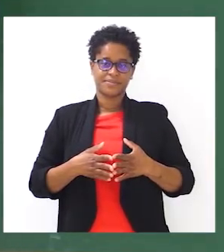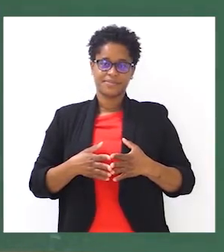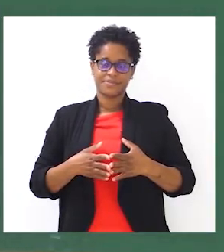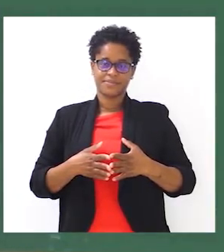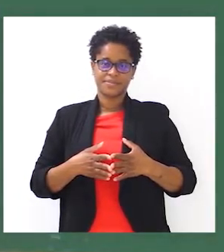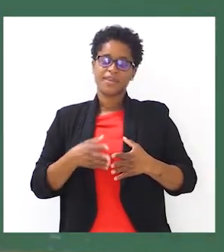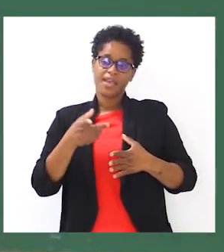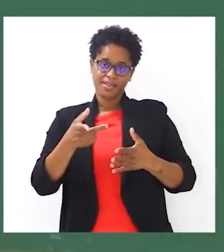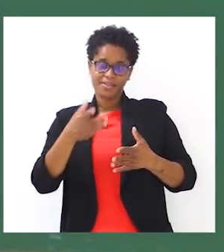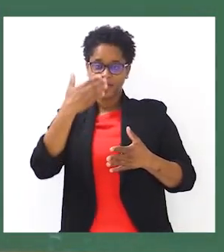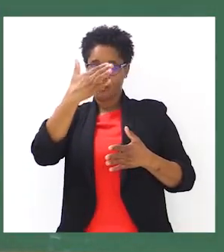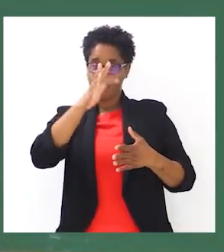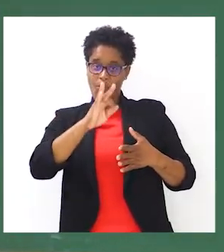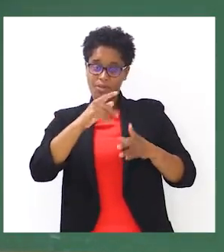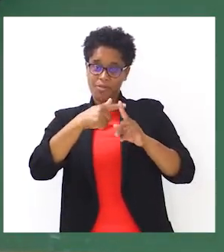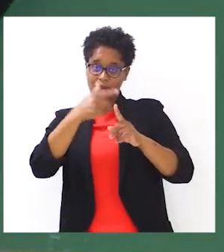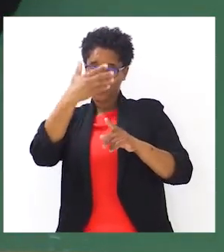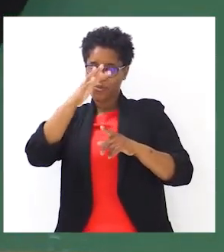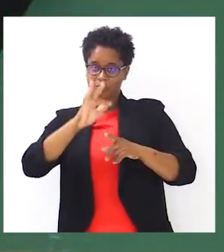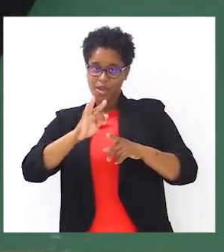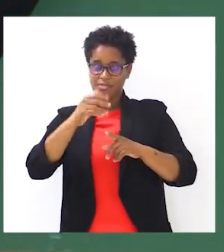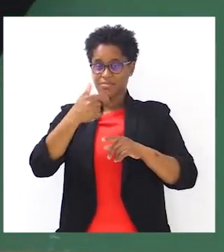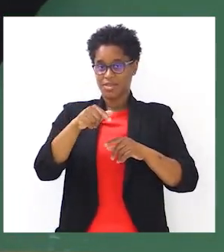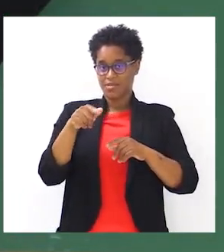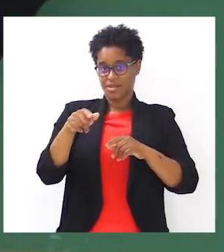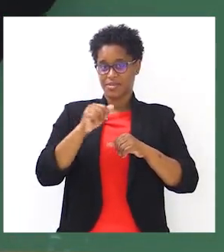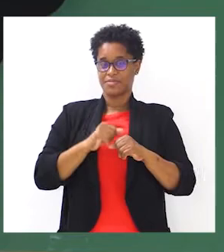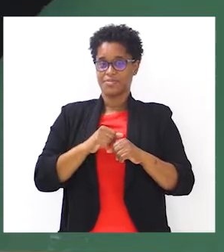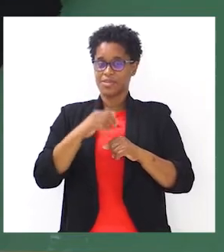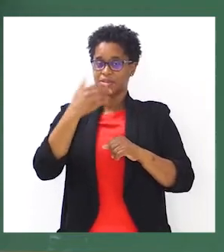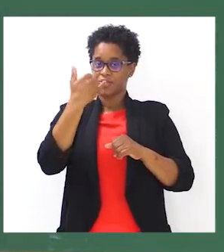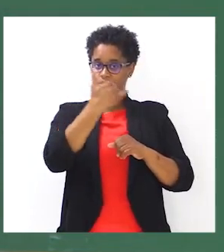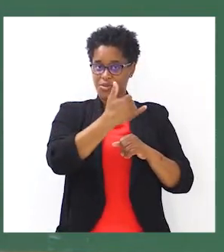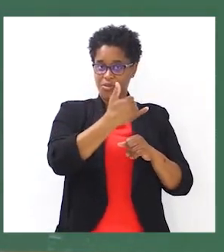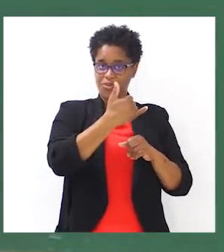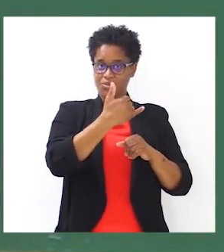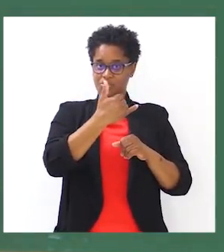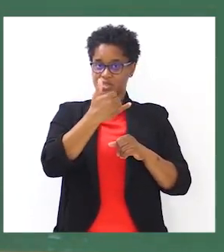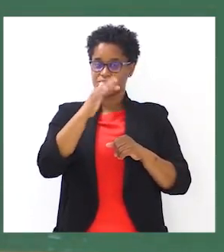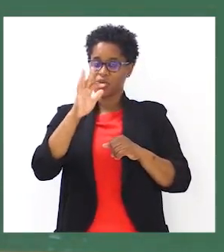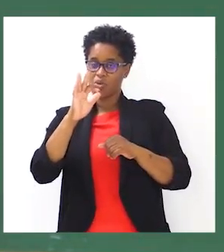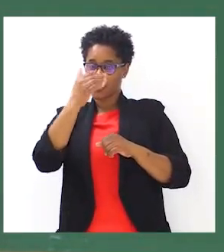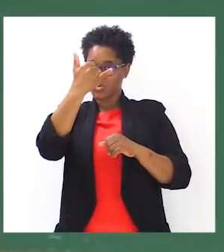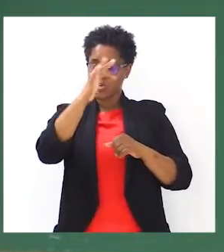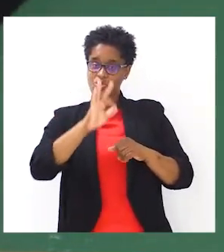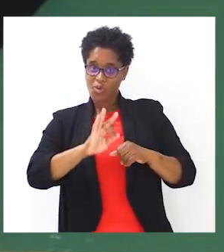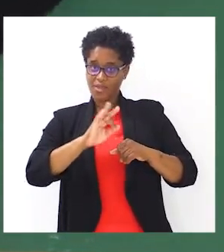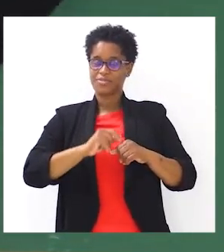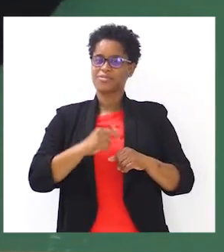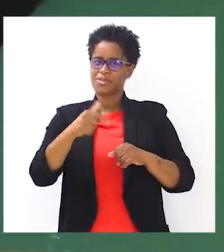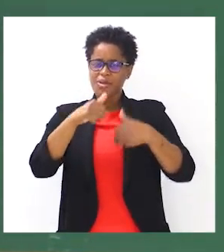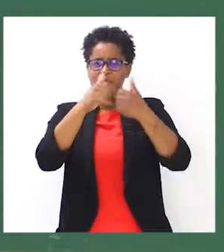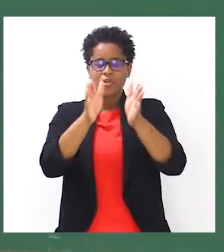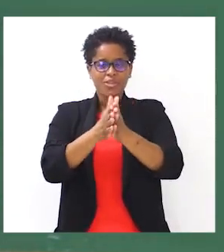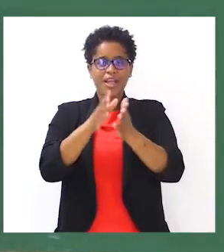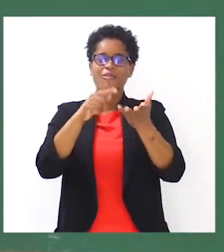Sim, 1/4 mais 1/4. Temos aqui 2 quartos. Então, temos um